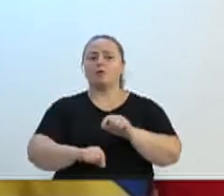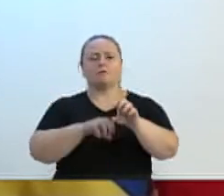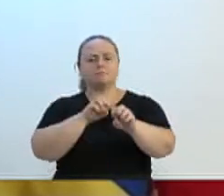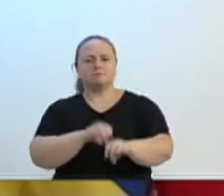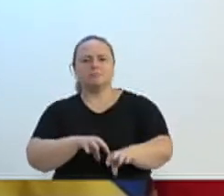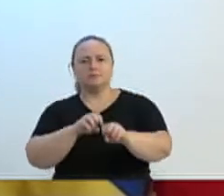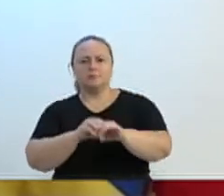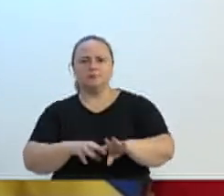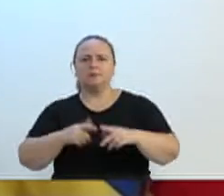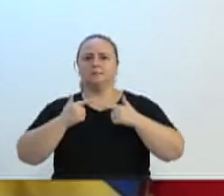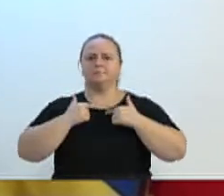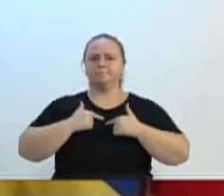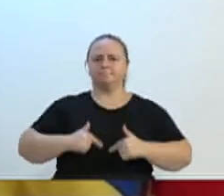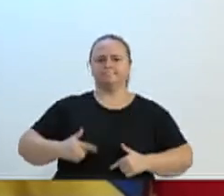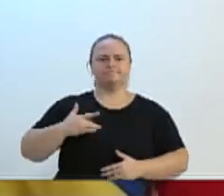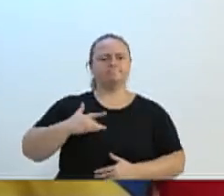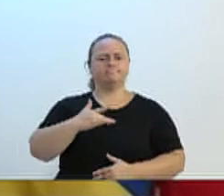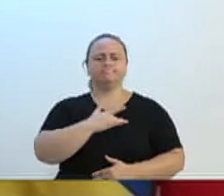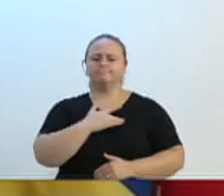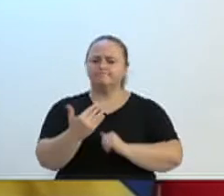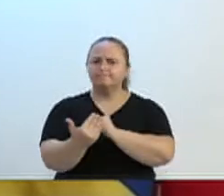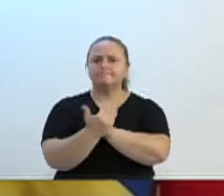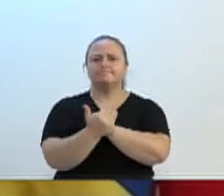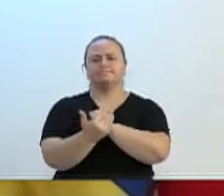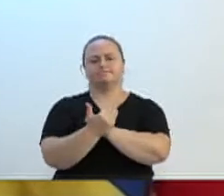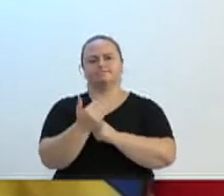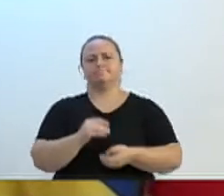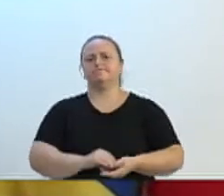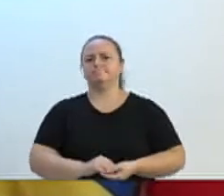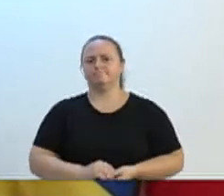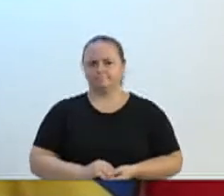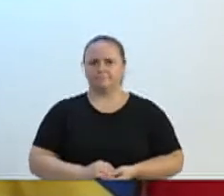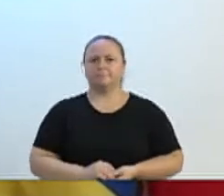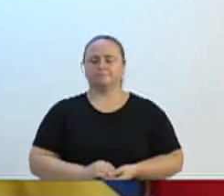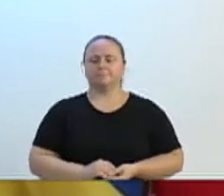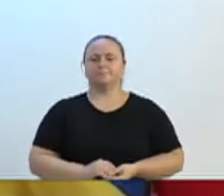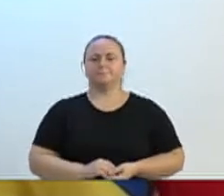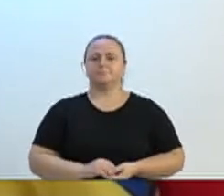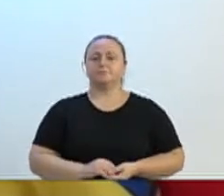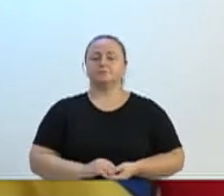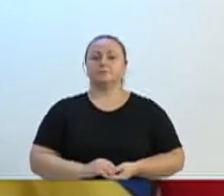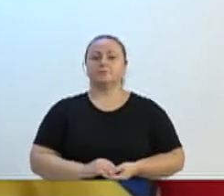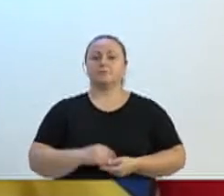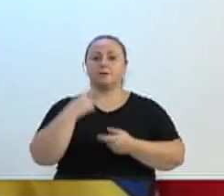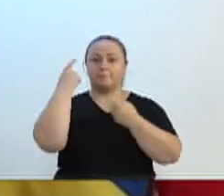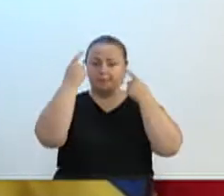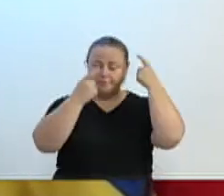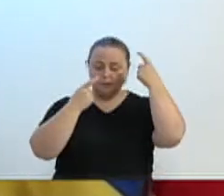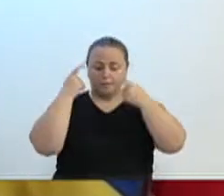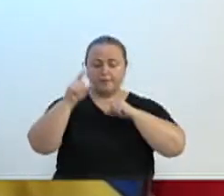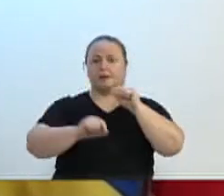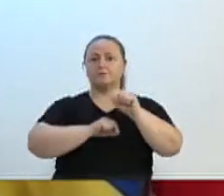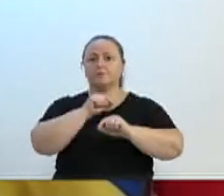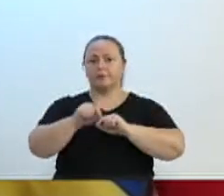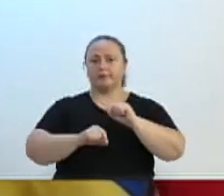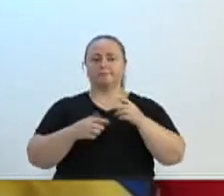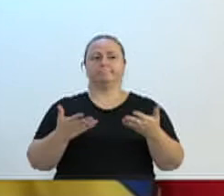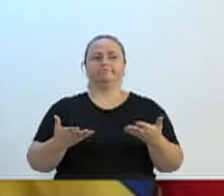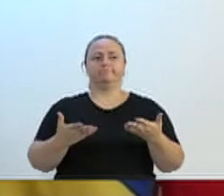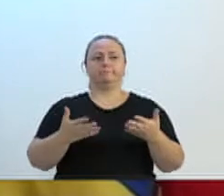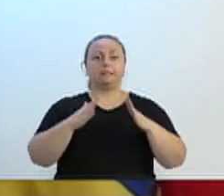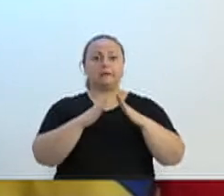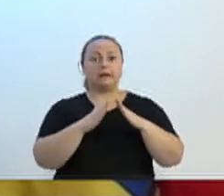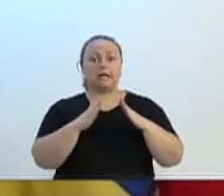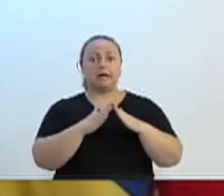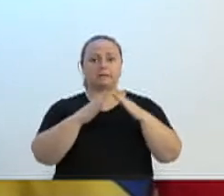higiene e saúde. Muito nos preocupa o aumento dos casos de violência doméstica, depressão,